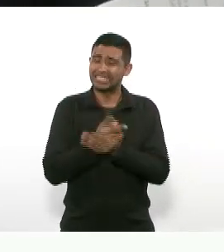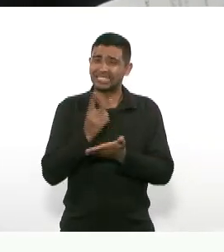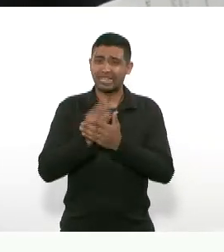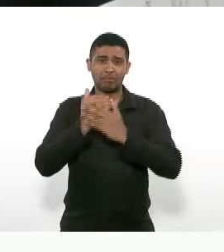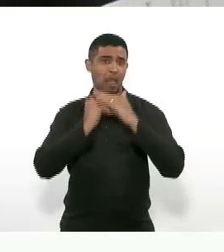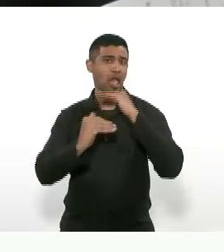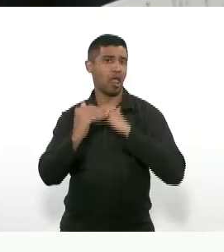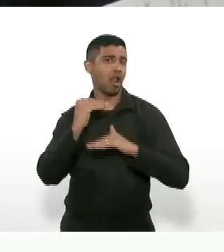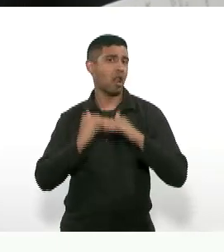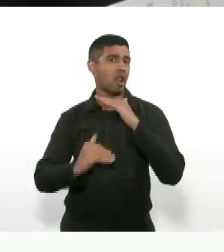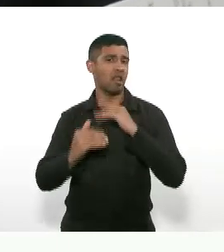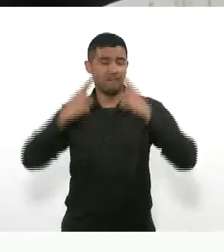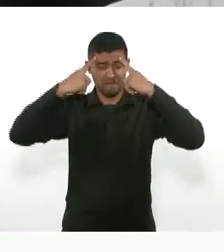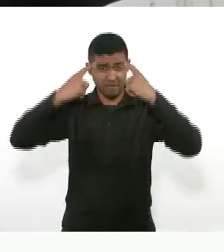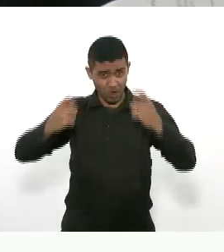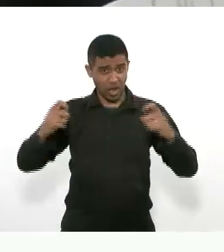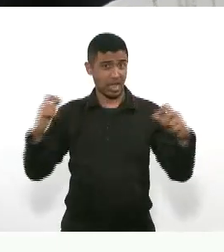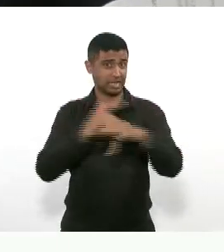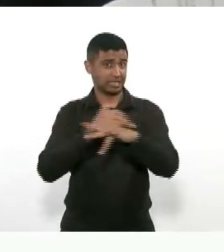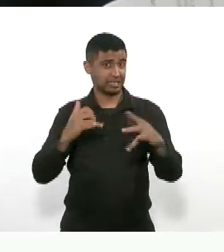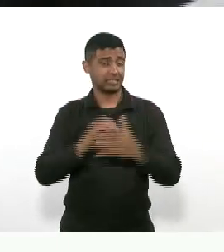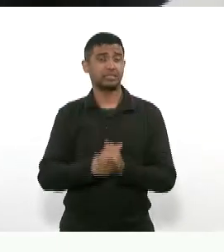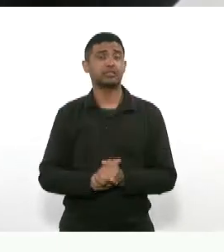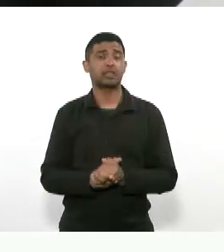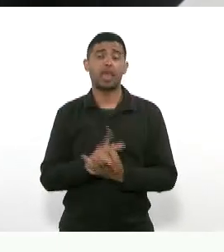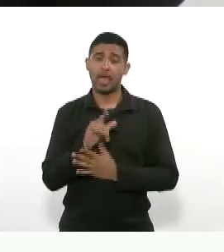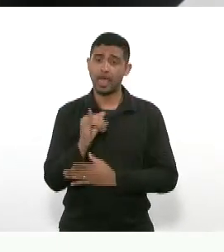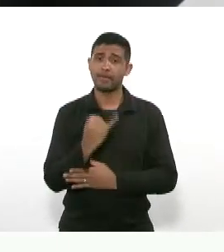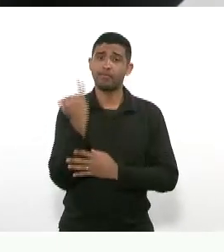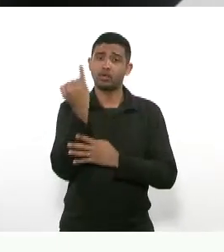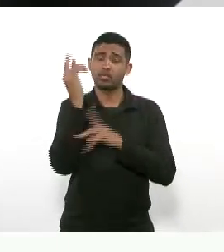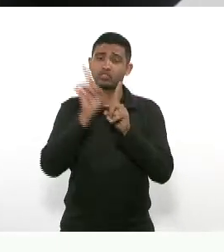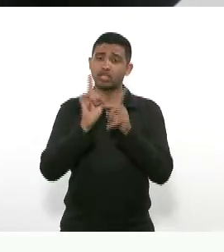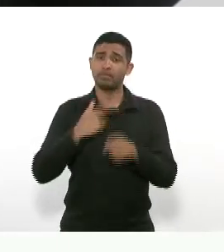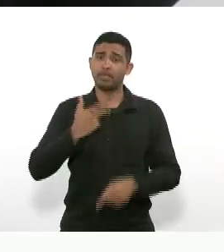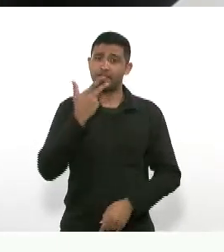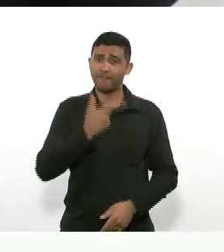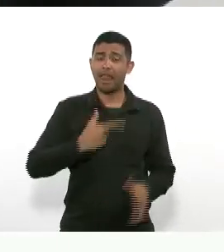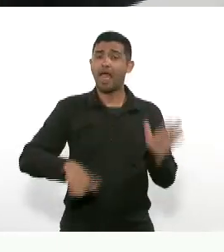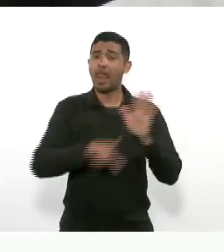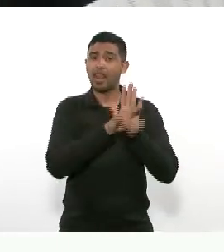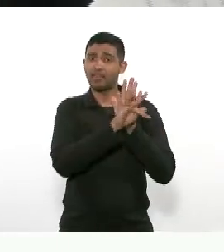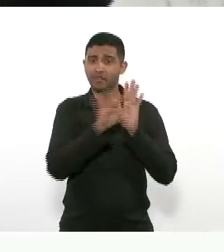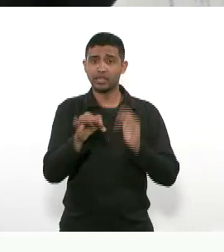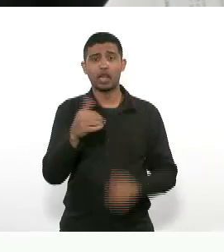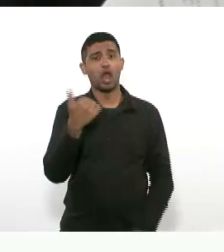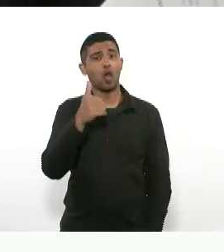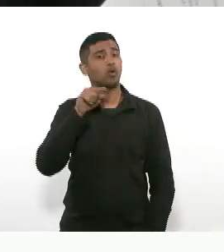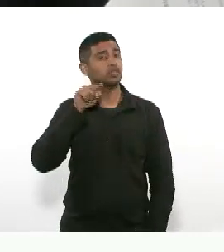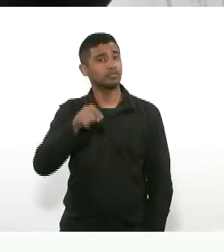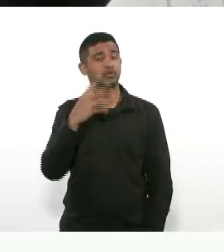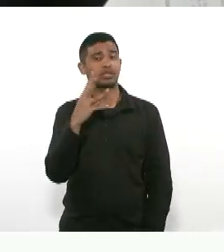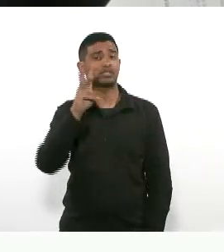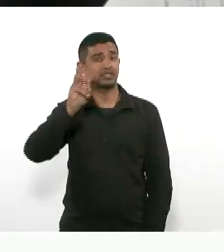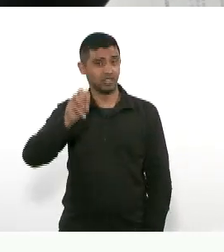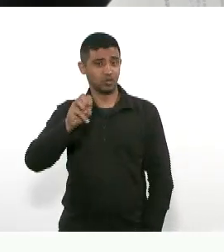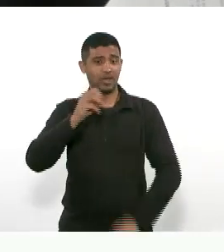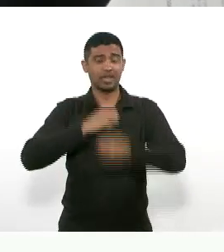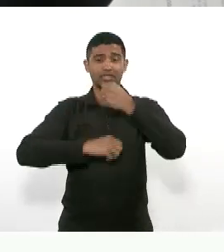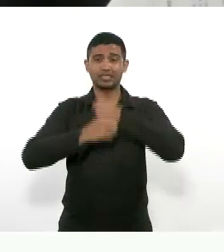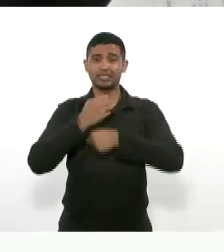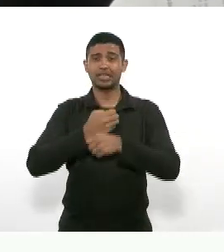urbana. Nesse sentido, é importante trazer à lume a vigente Lei Federal 11.350 de